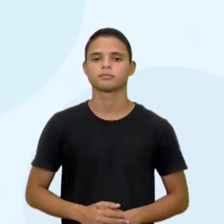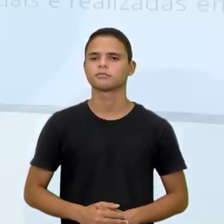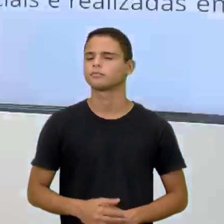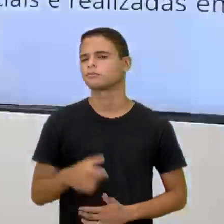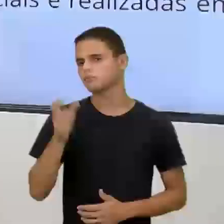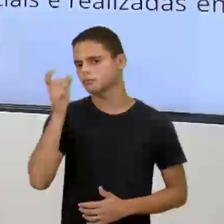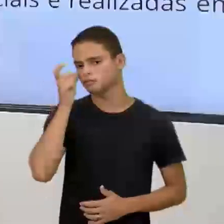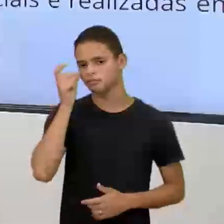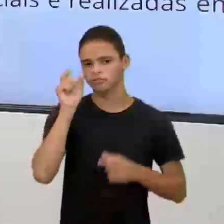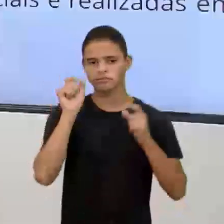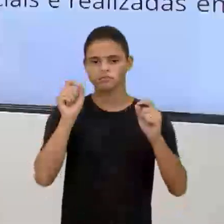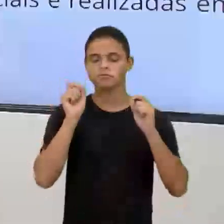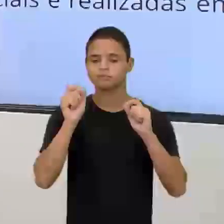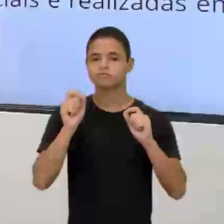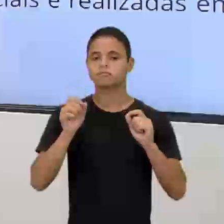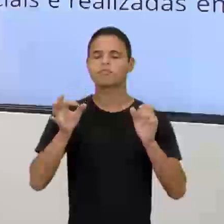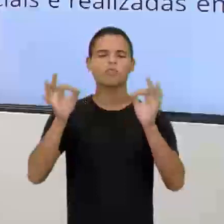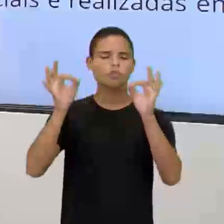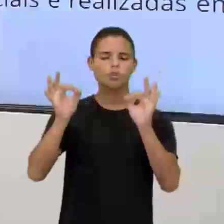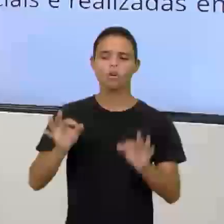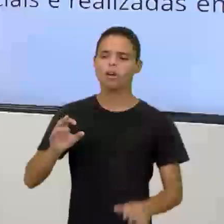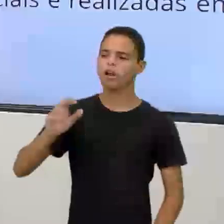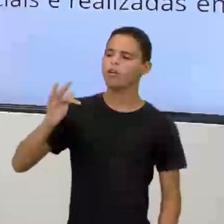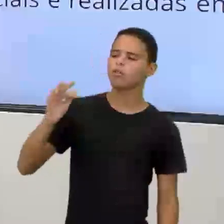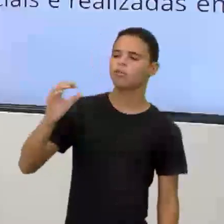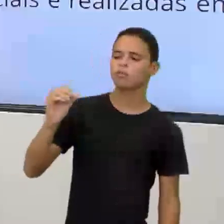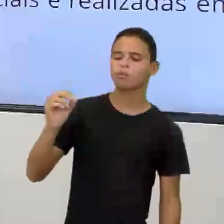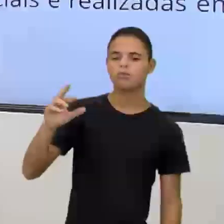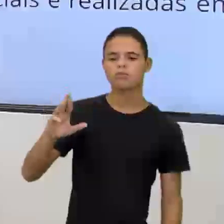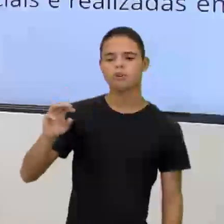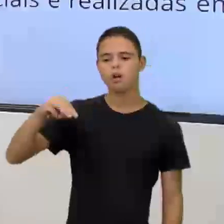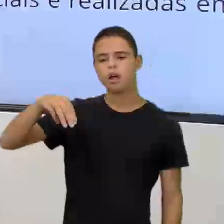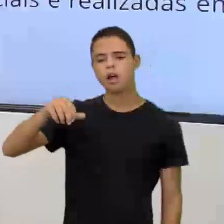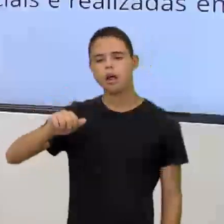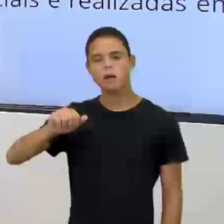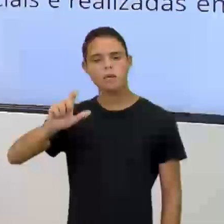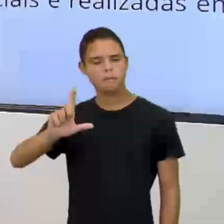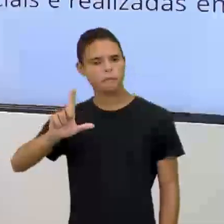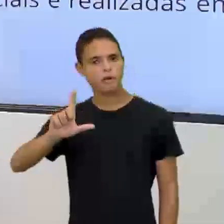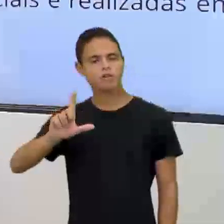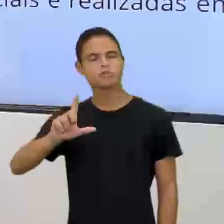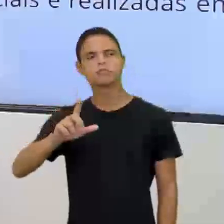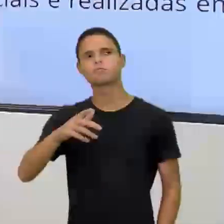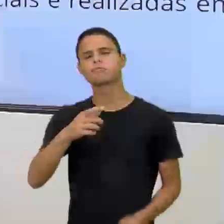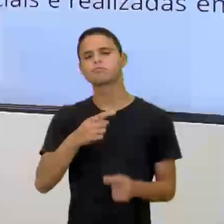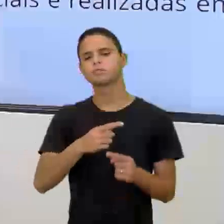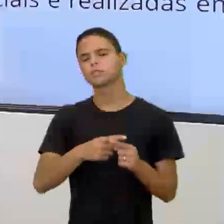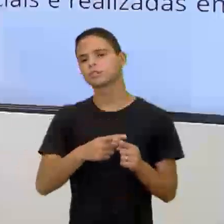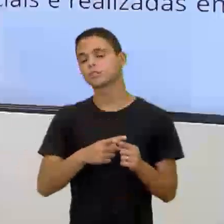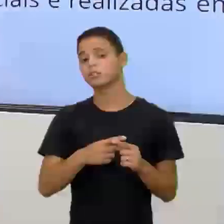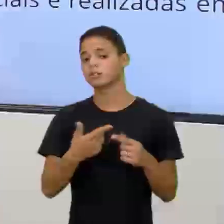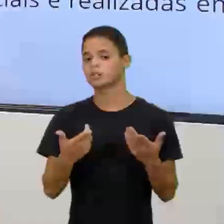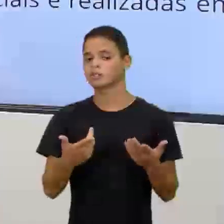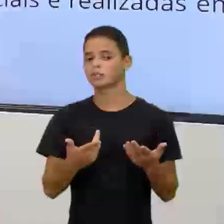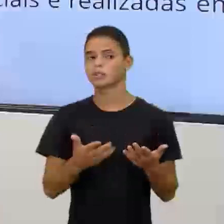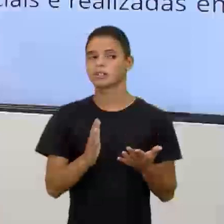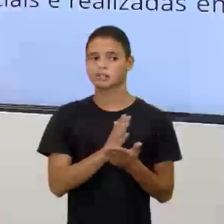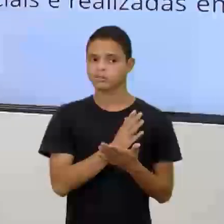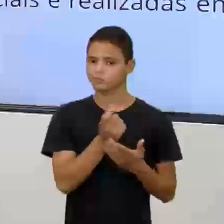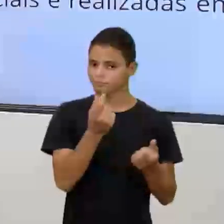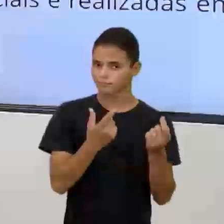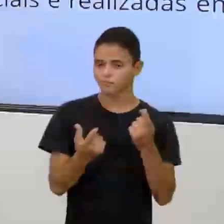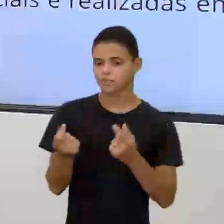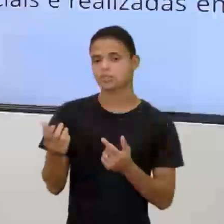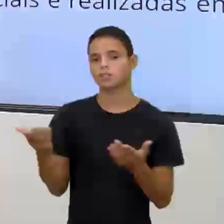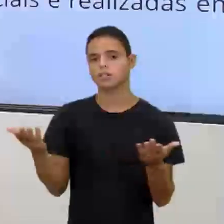achei interessante é falar sobre essa questão da formalidade. E por que eu falei que raramente existem algumas exceções? Porque hoje existem muitas